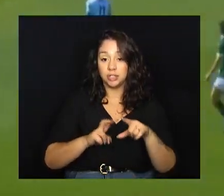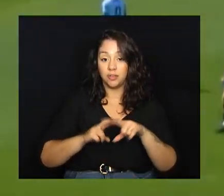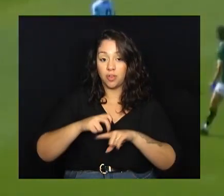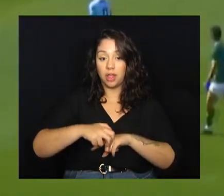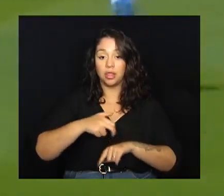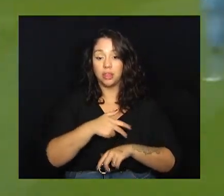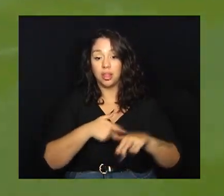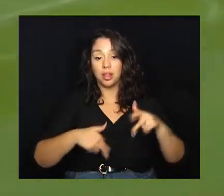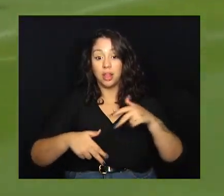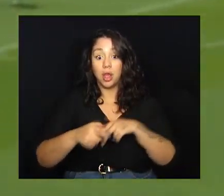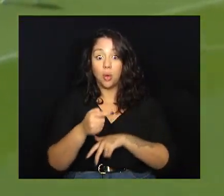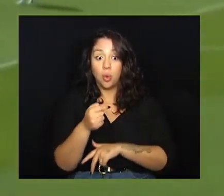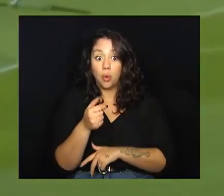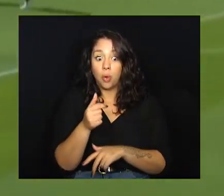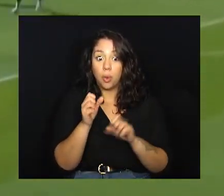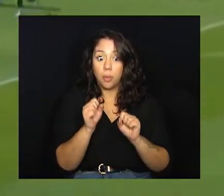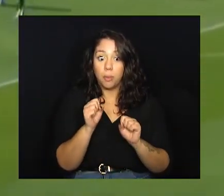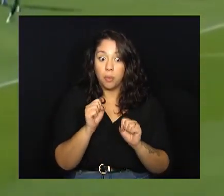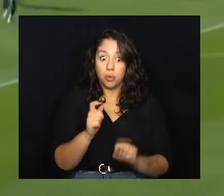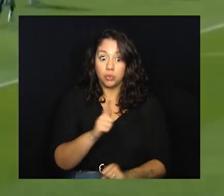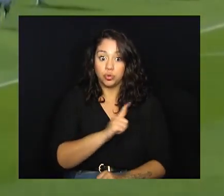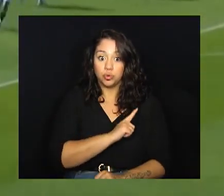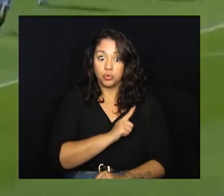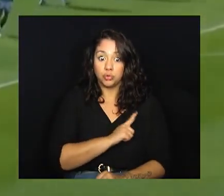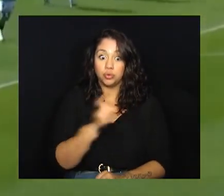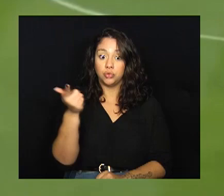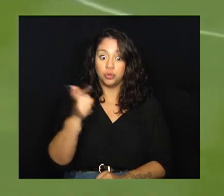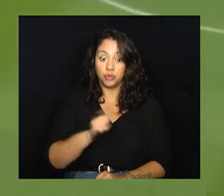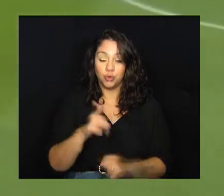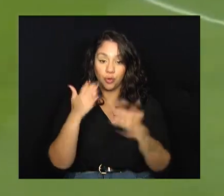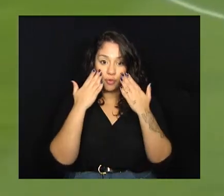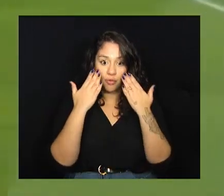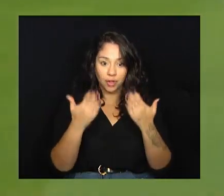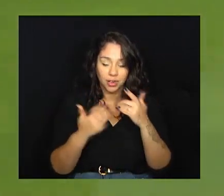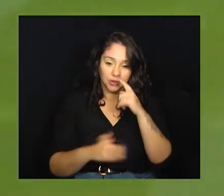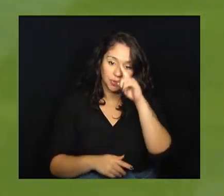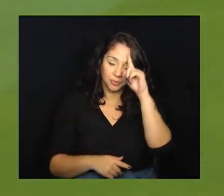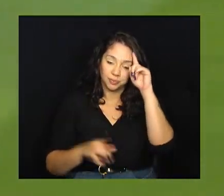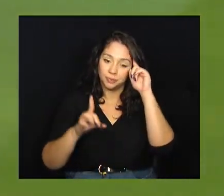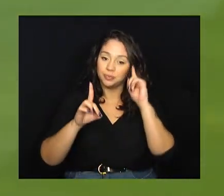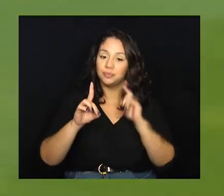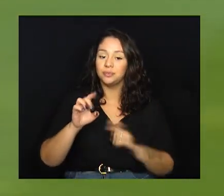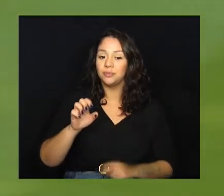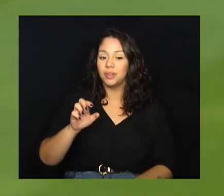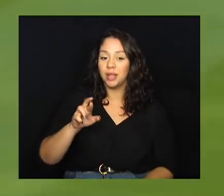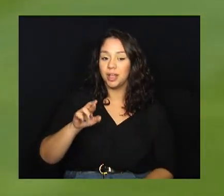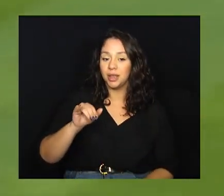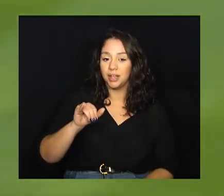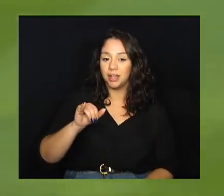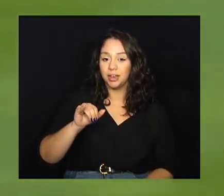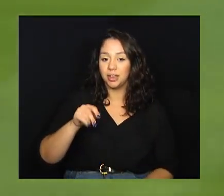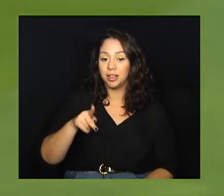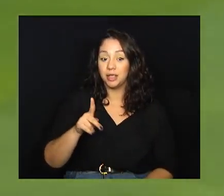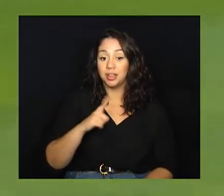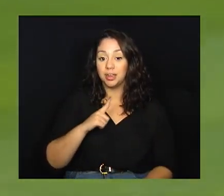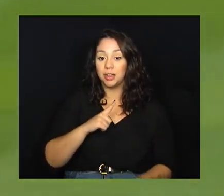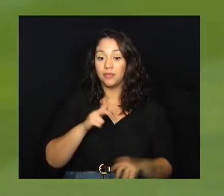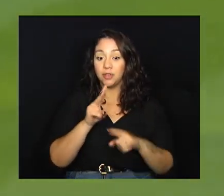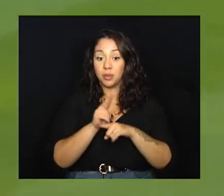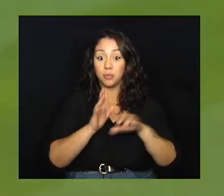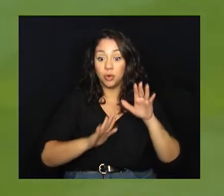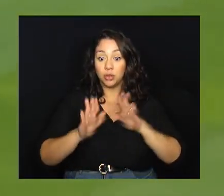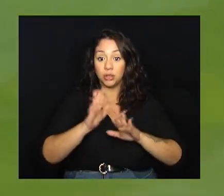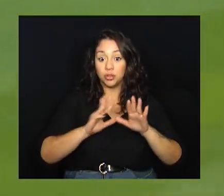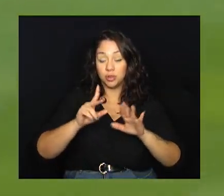por pouco não coloca o bugre de novo à frente Derick recebeu protegeu bem a bola e